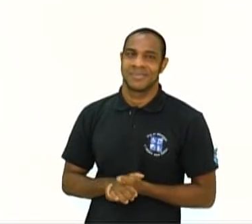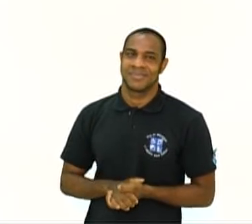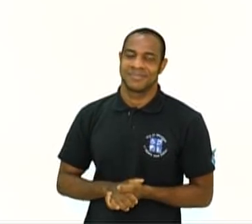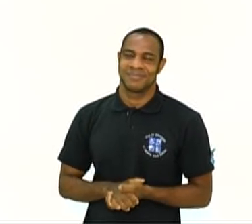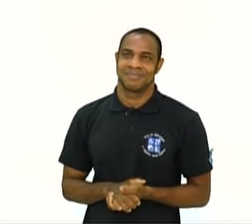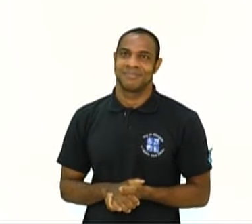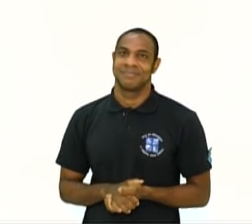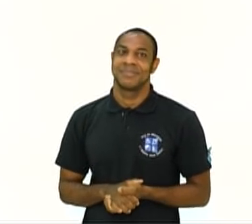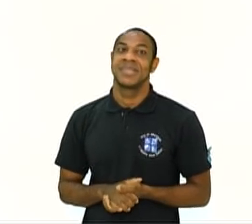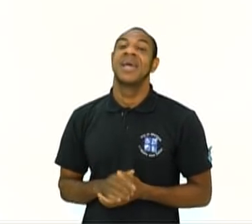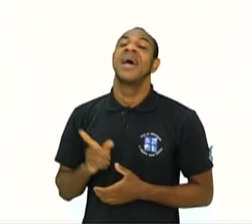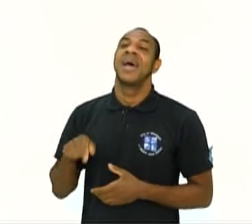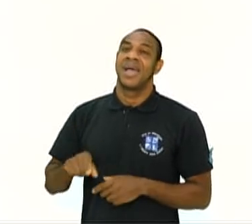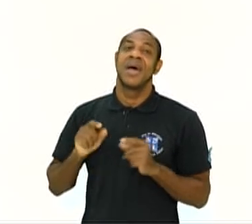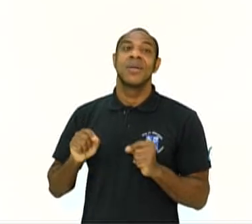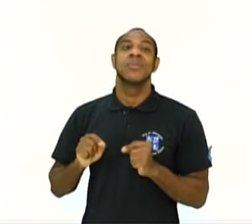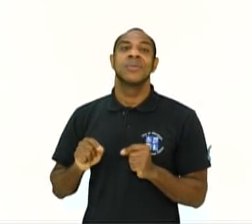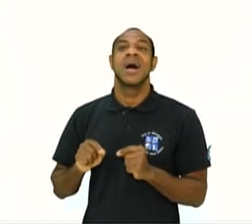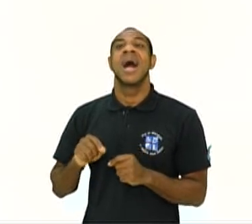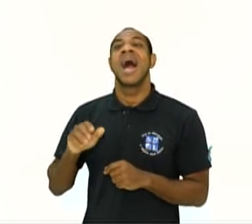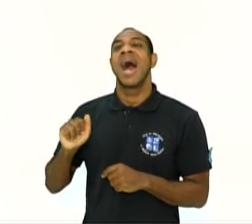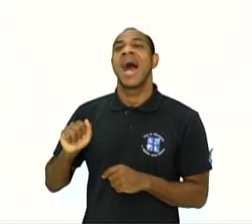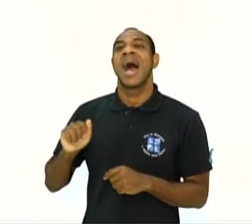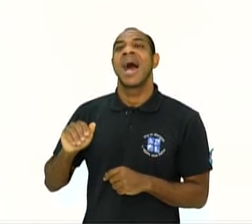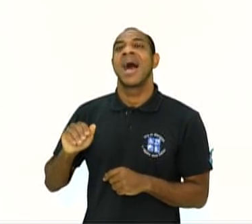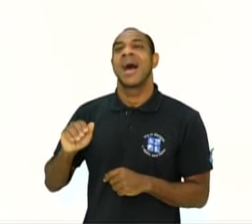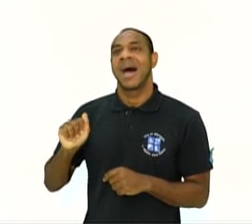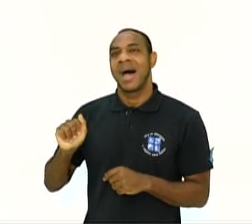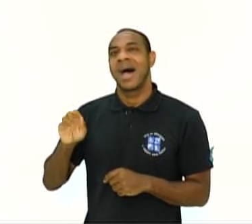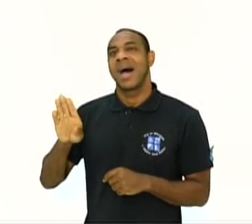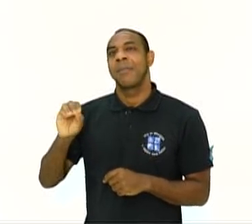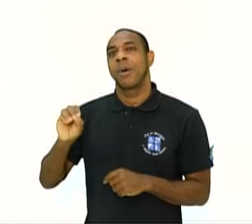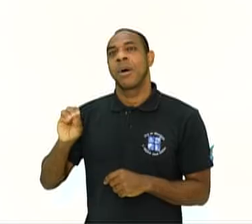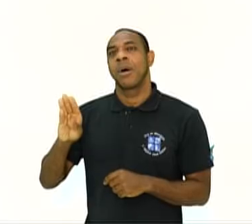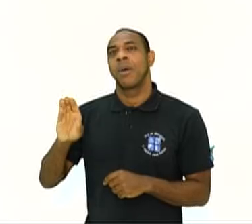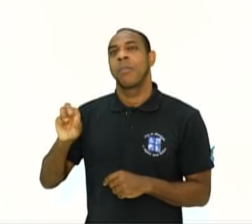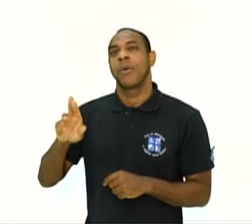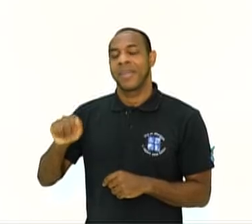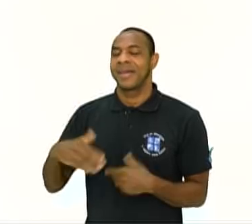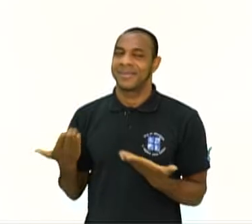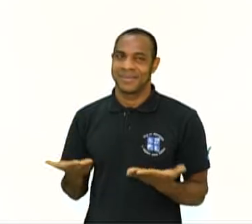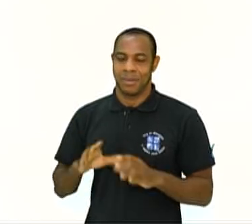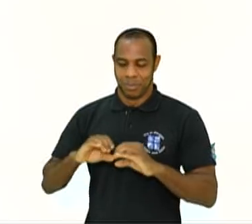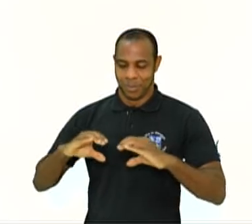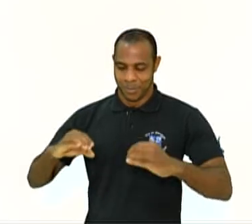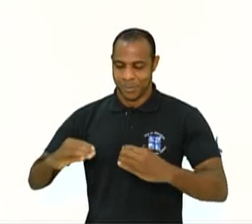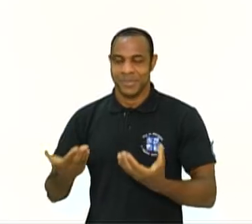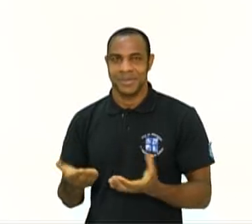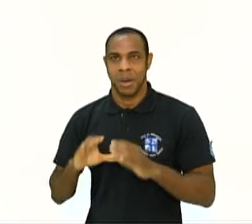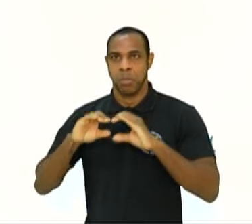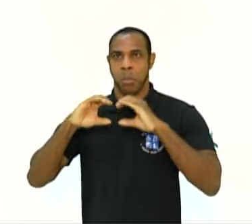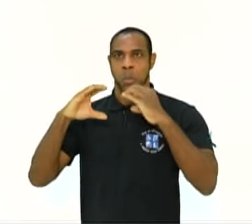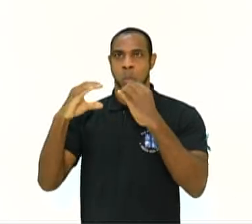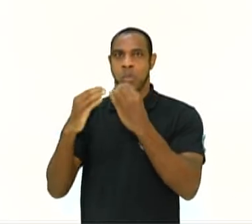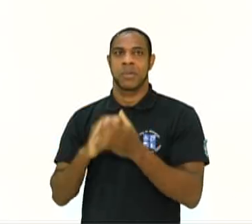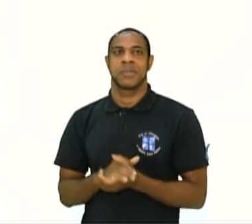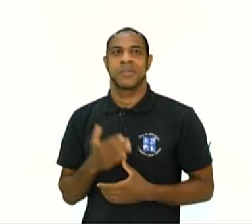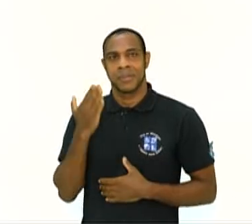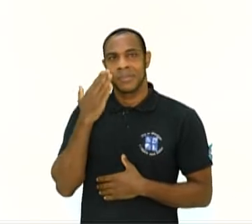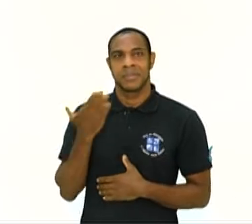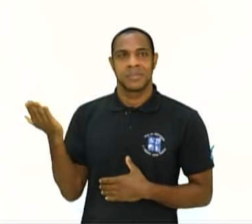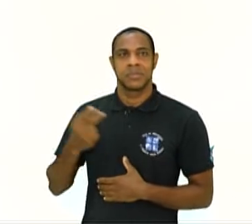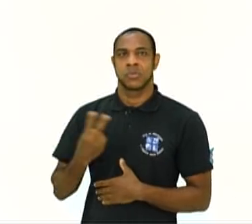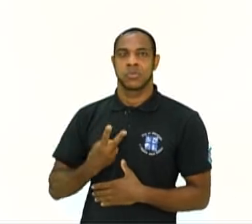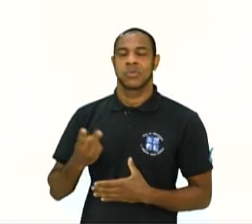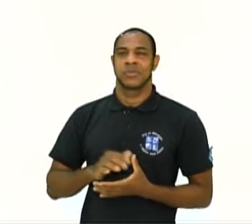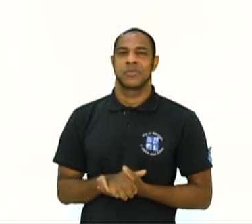claro que é no pumpkin, né? Na abóbora. E number 2, I'm scary and white.